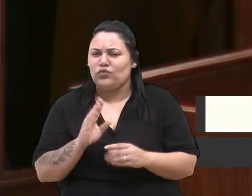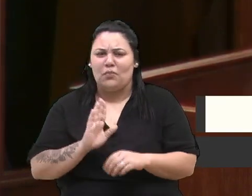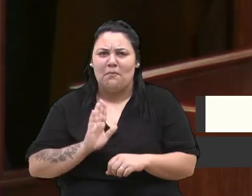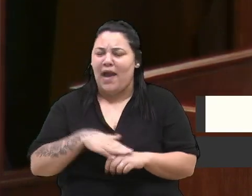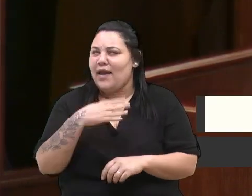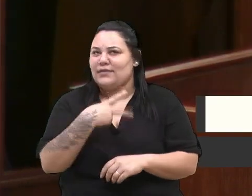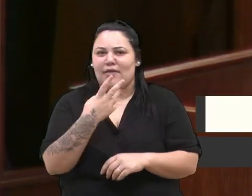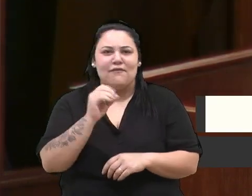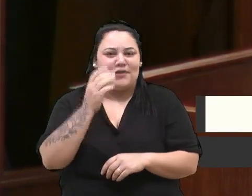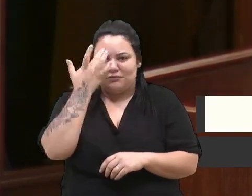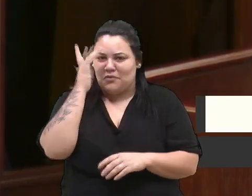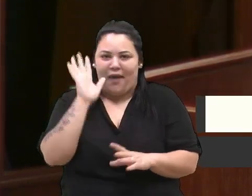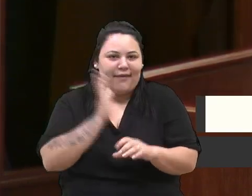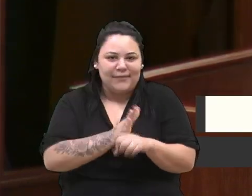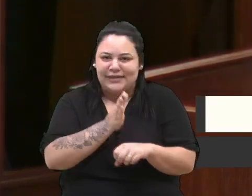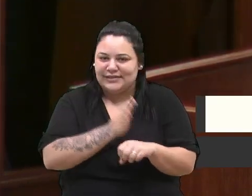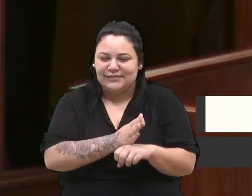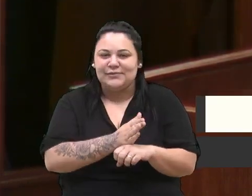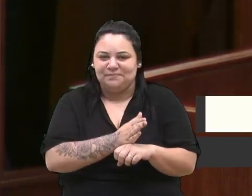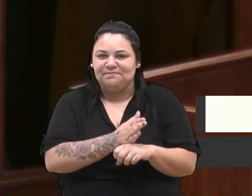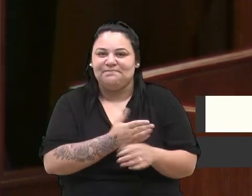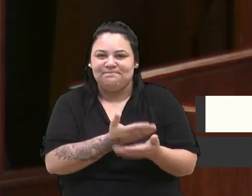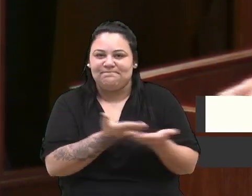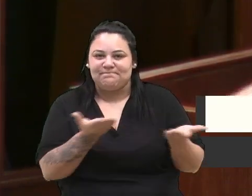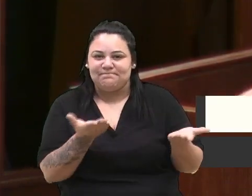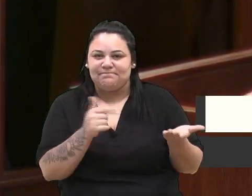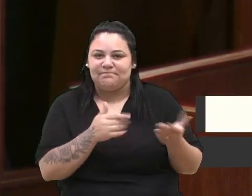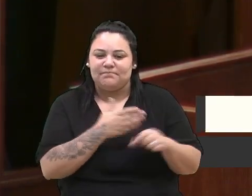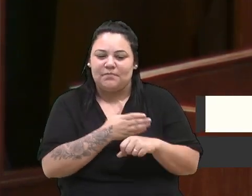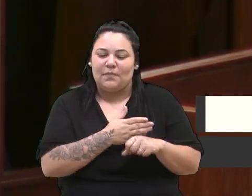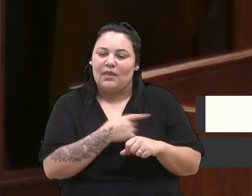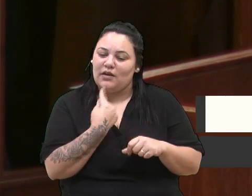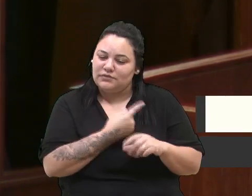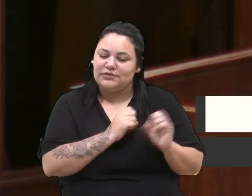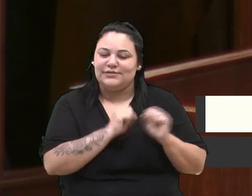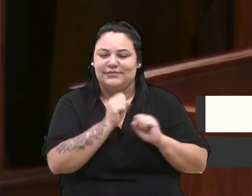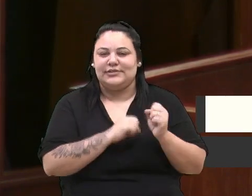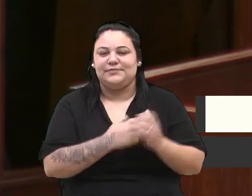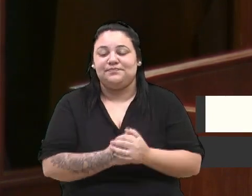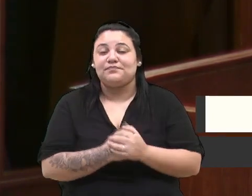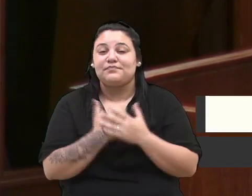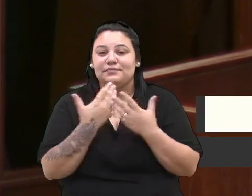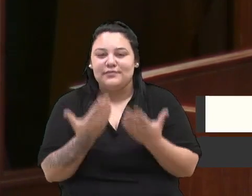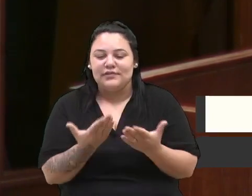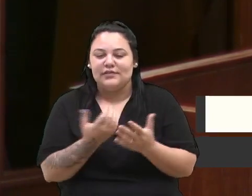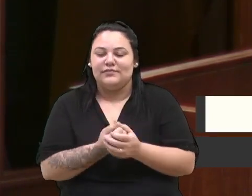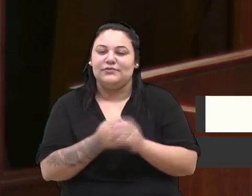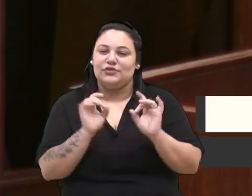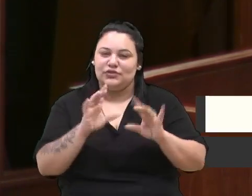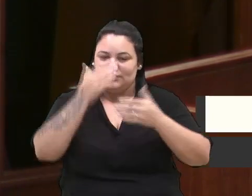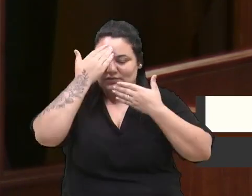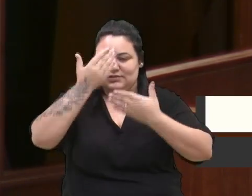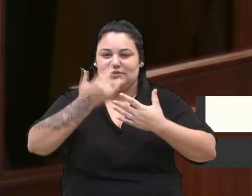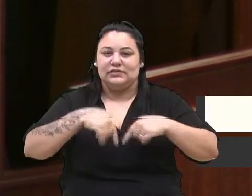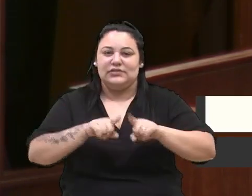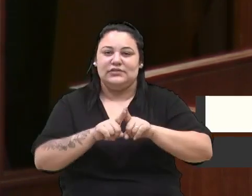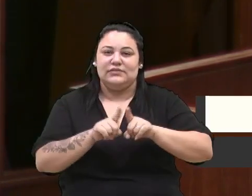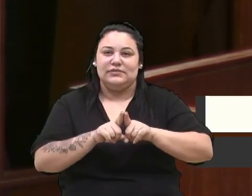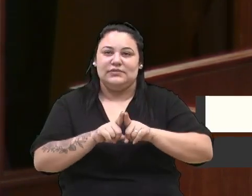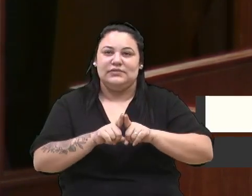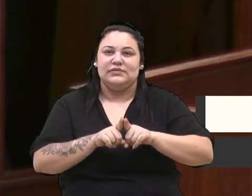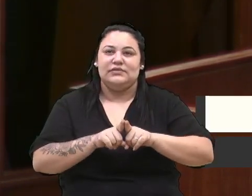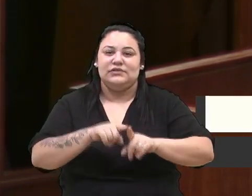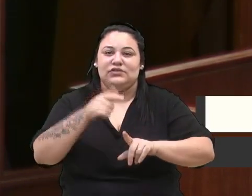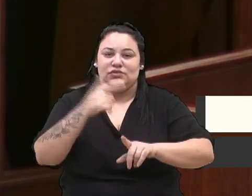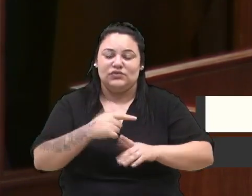que participam da Ceasa Serra. Então, acho que é isso, agradecer mais uma